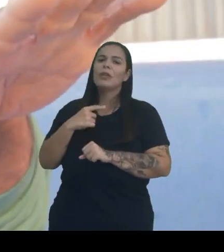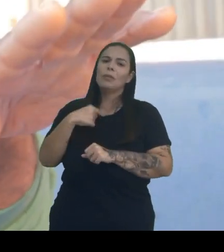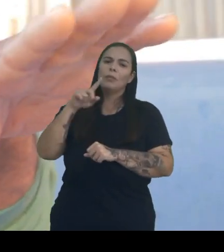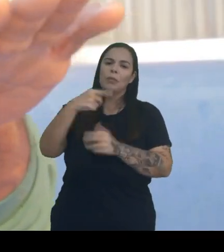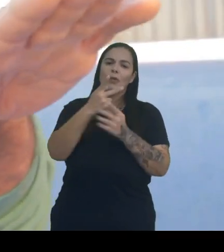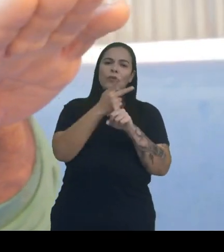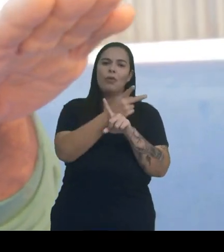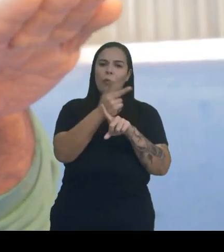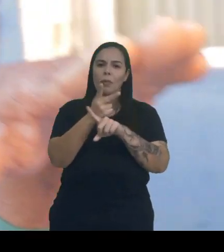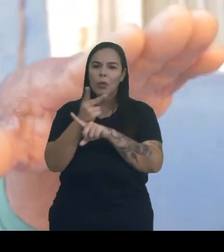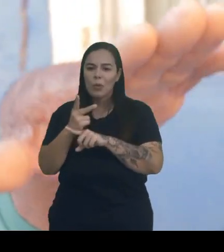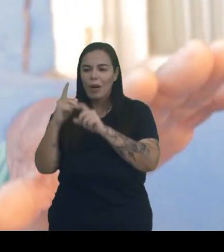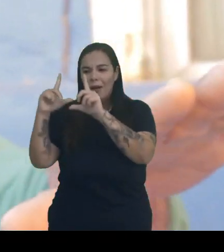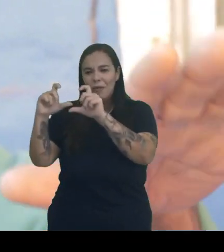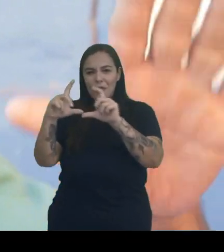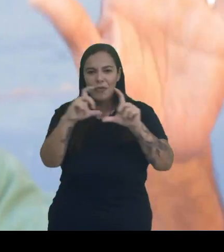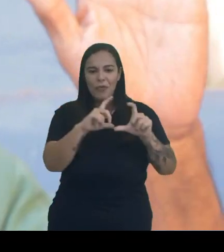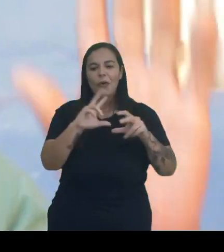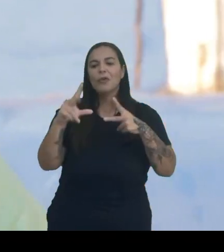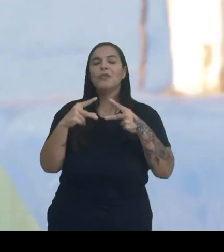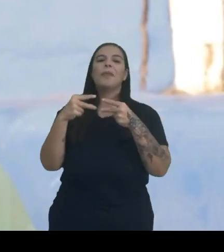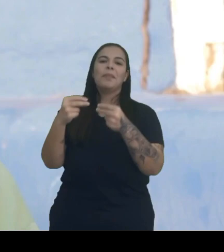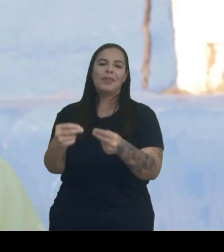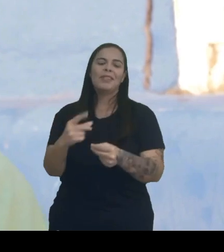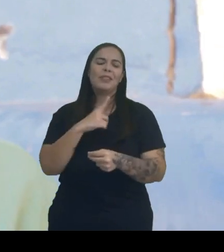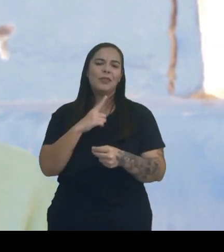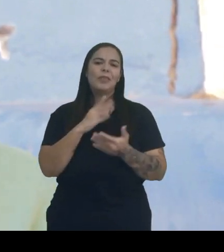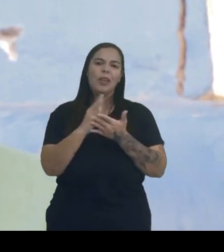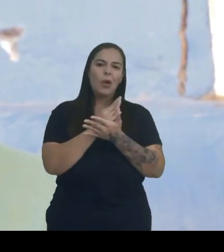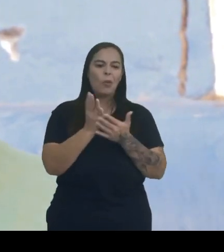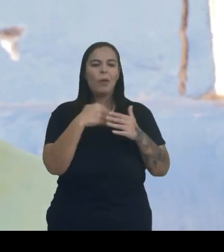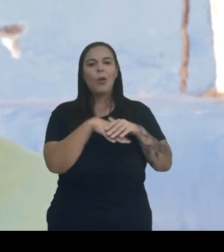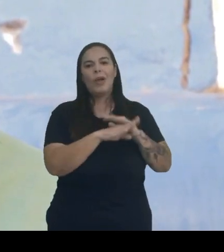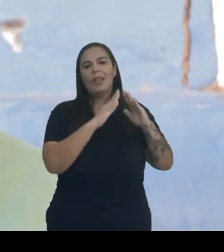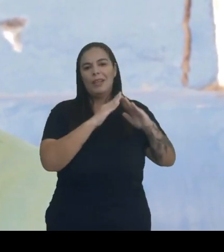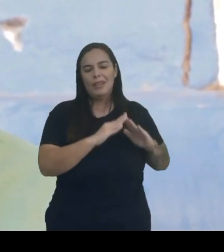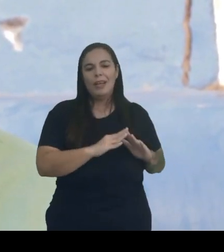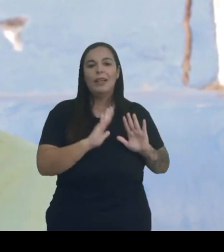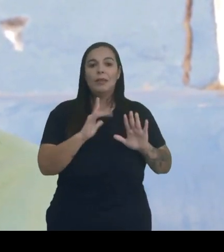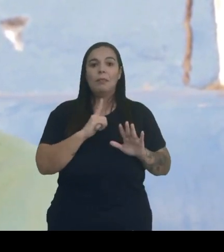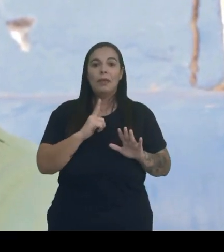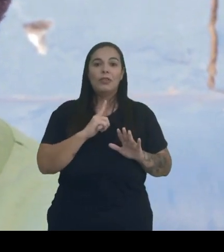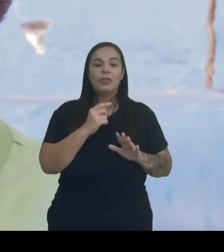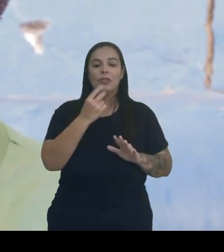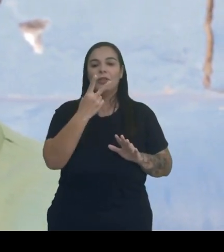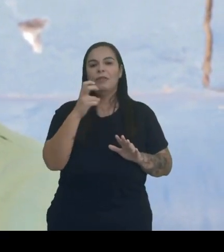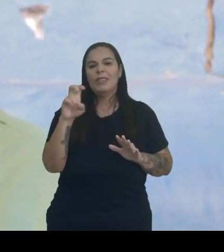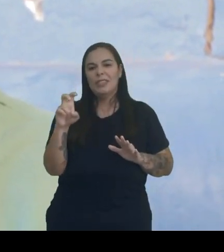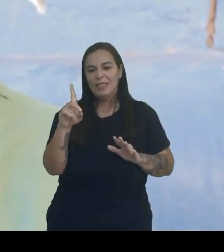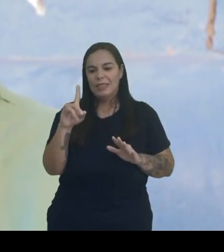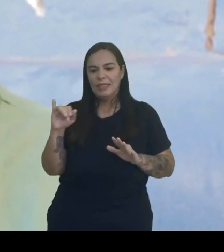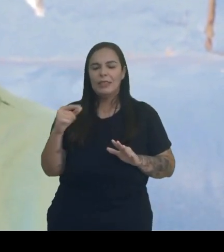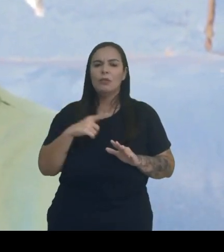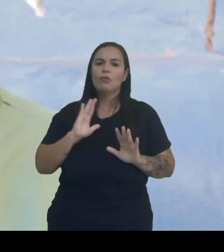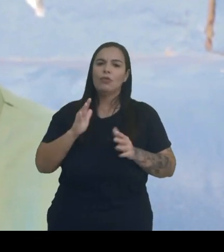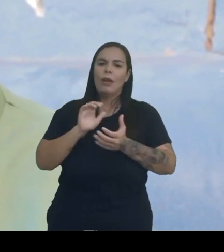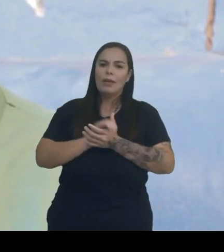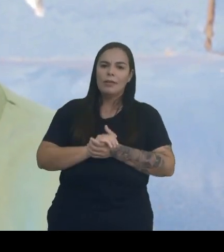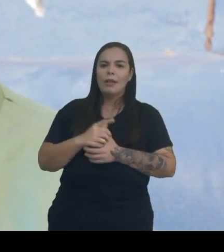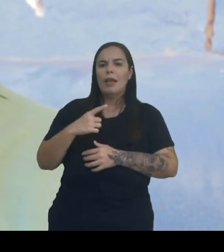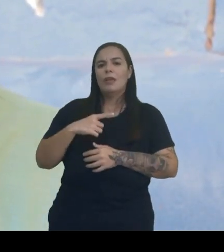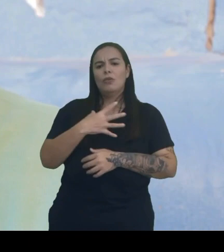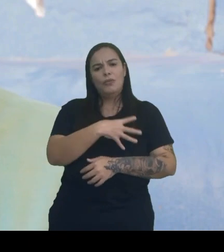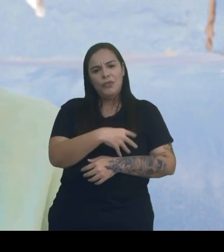vou te dar ainda, vou te dar de presente umas fotos, eu tenho aí em casa. Eu enchi isso aqui de xarel um dia 25, já estava casado, eu estava com minha filha no